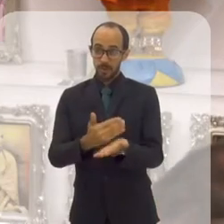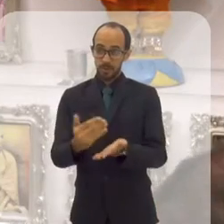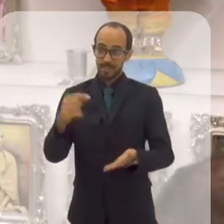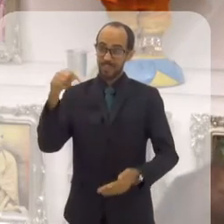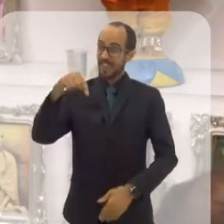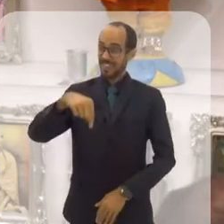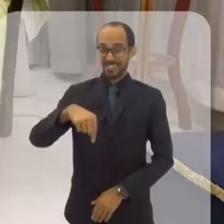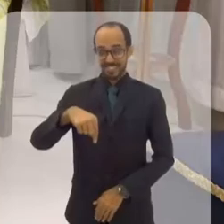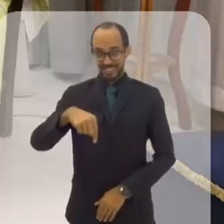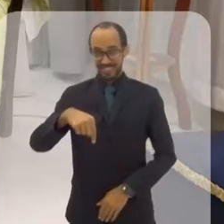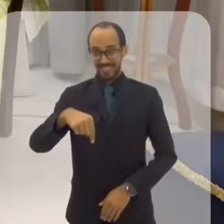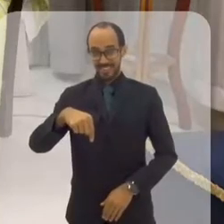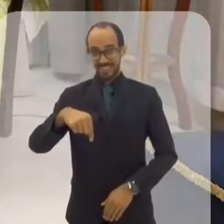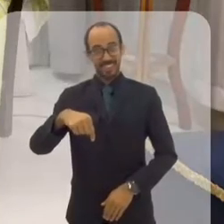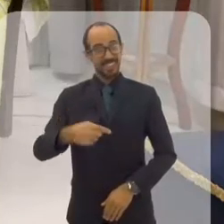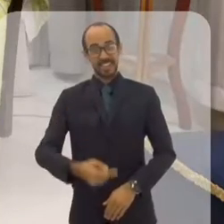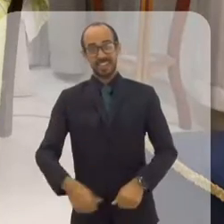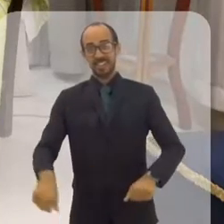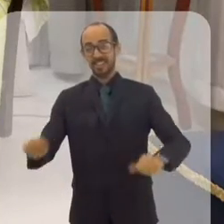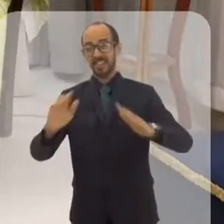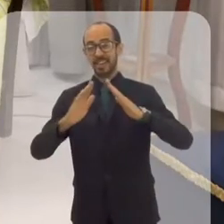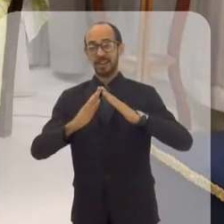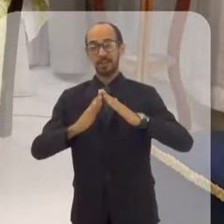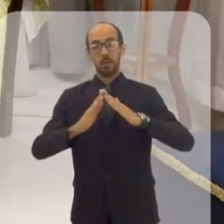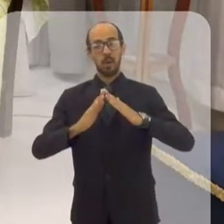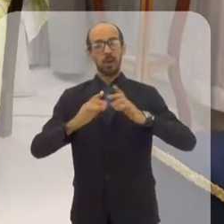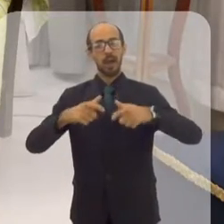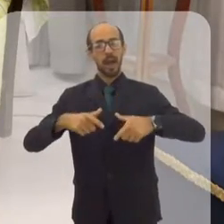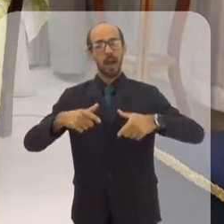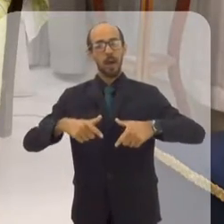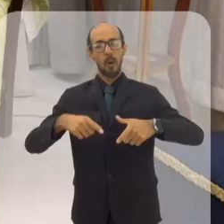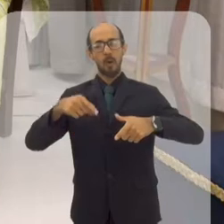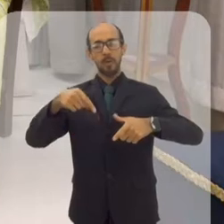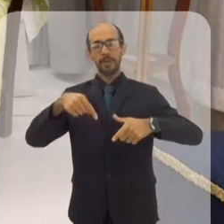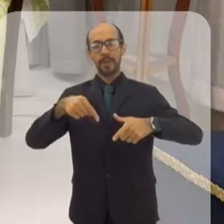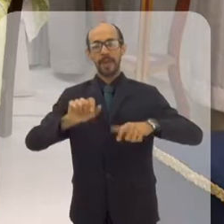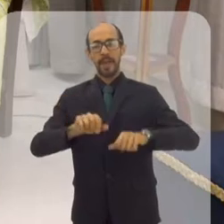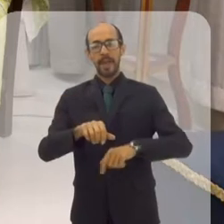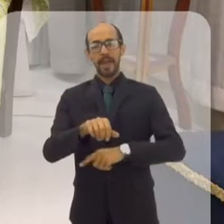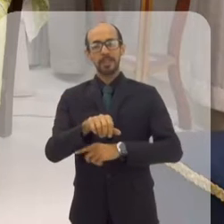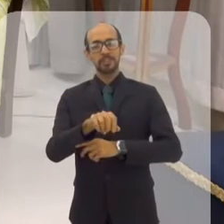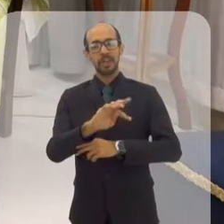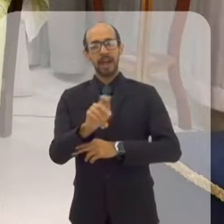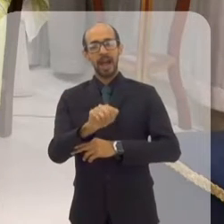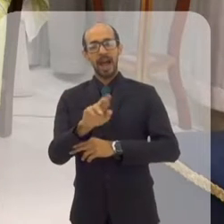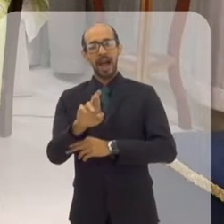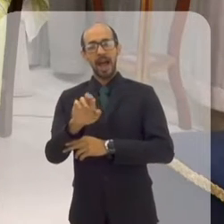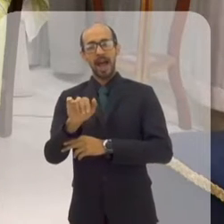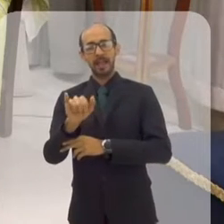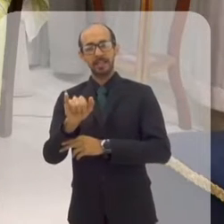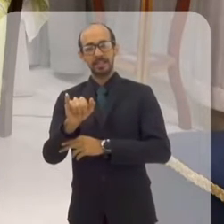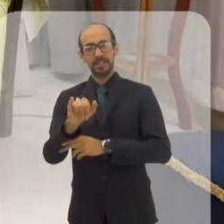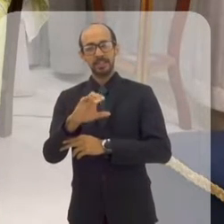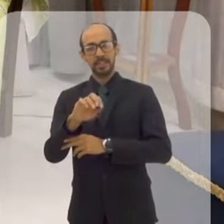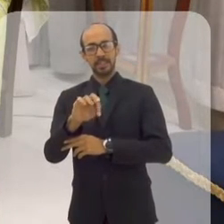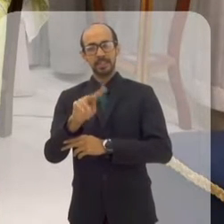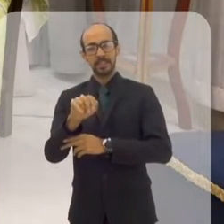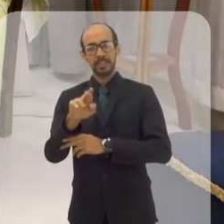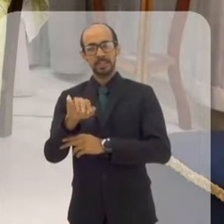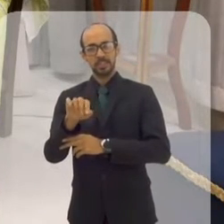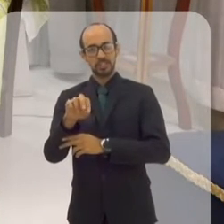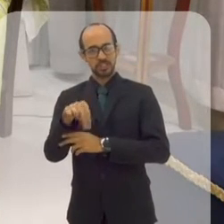começando aqui nesse templo Hare Krishna no escuro com a nossa querida